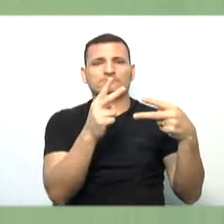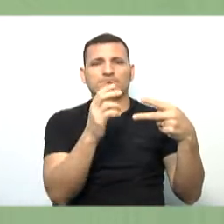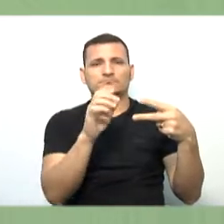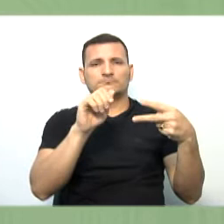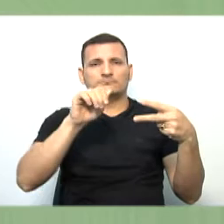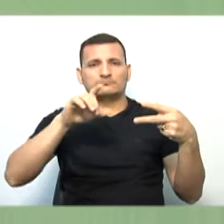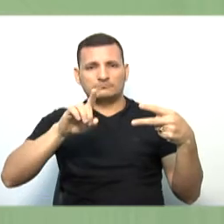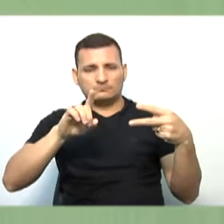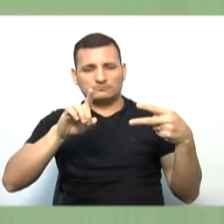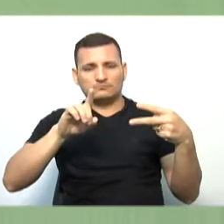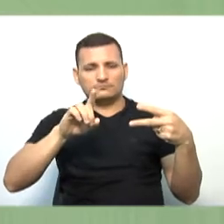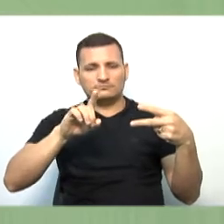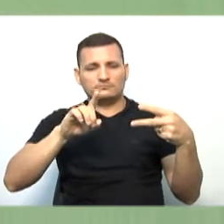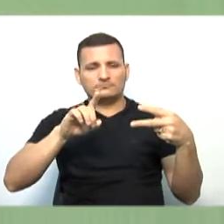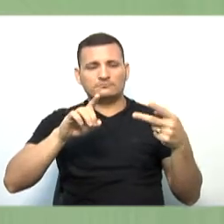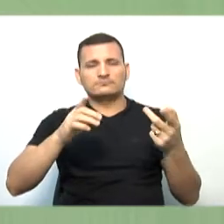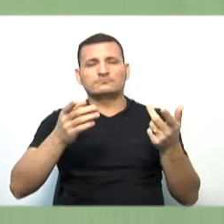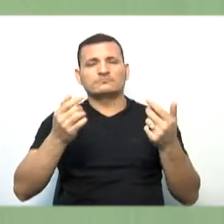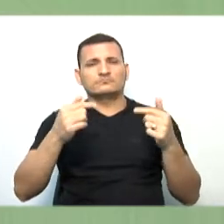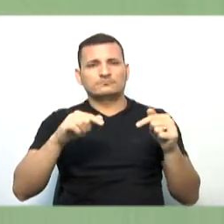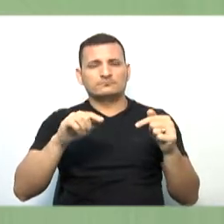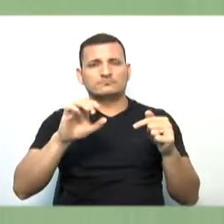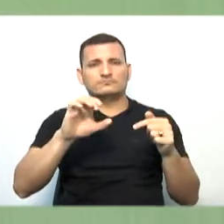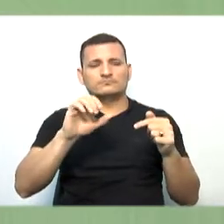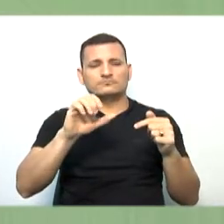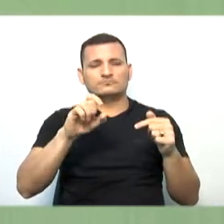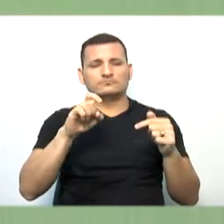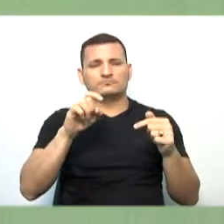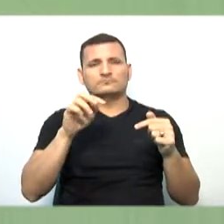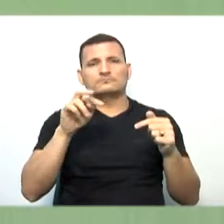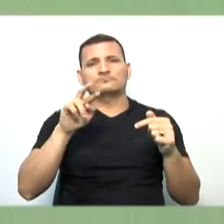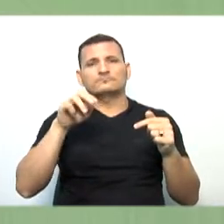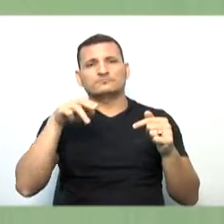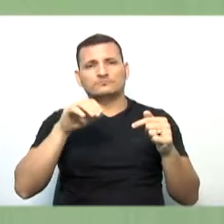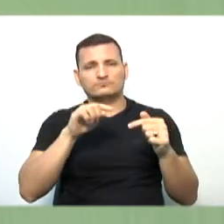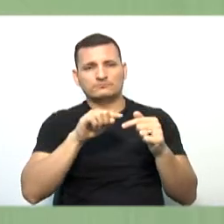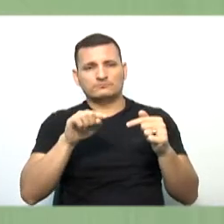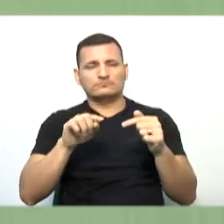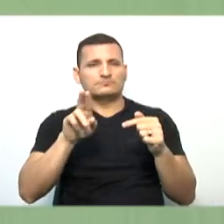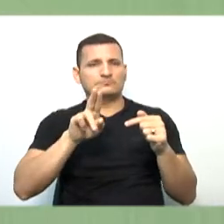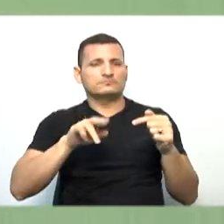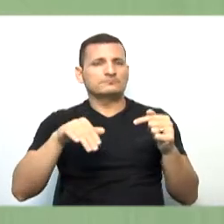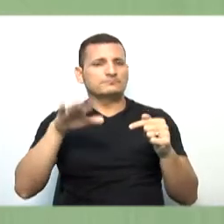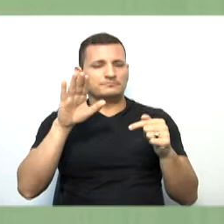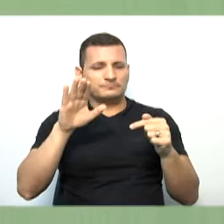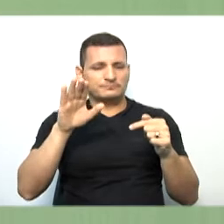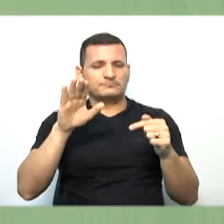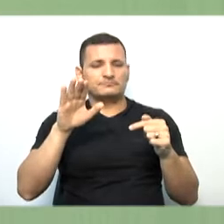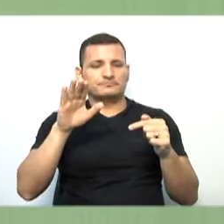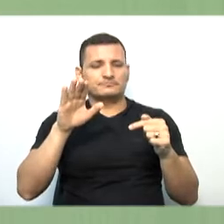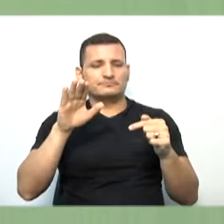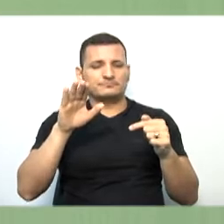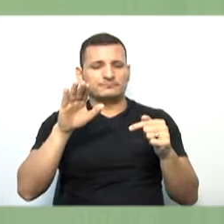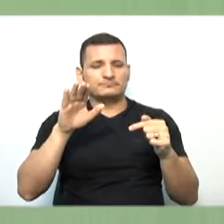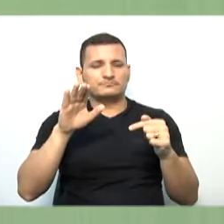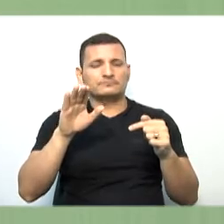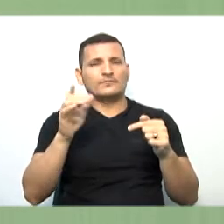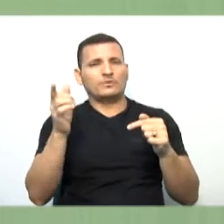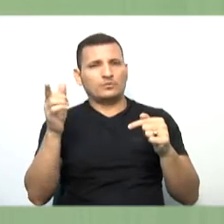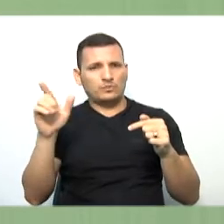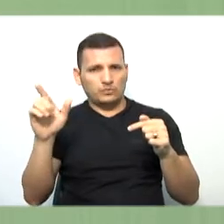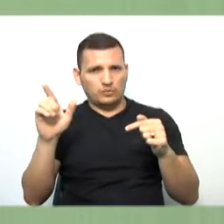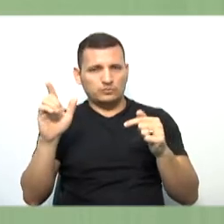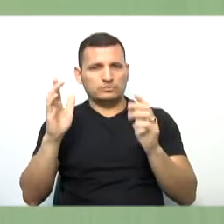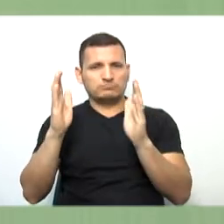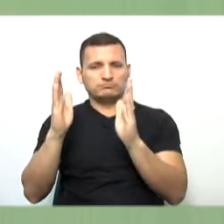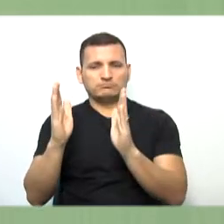página, e o externo, que é o que a gente vai utilizar mais, tá, gente? Escrever os scripts necessários em um arquivo